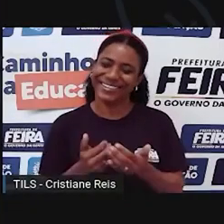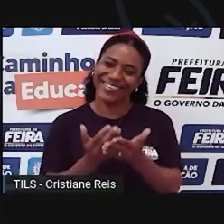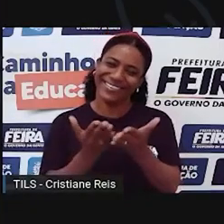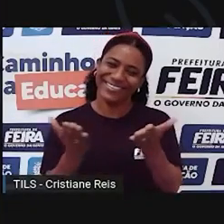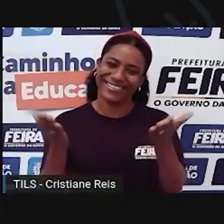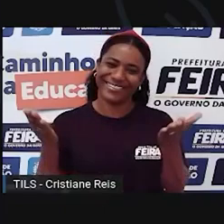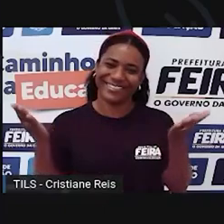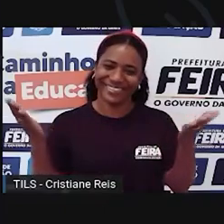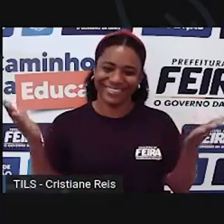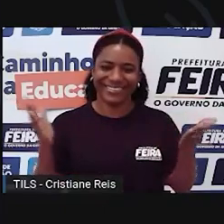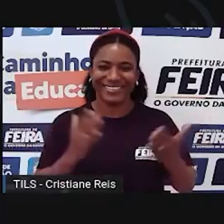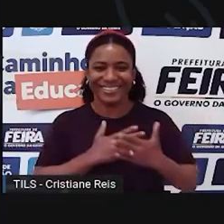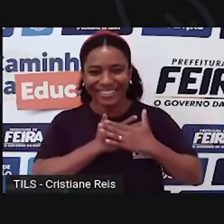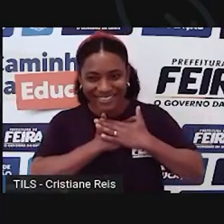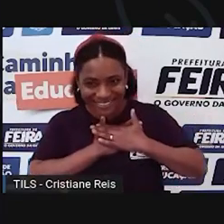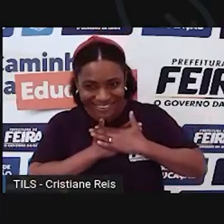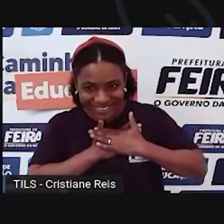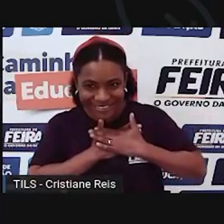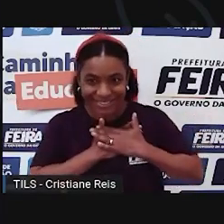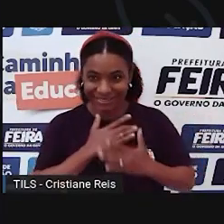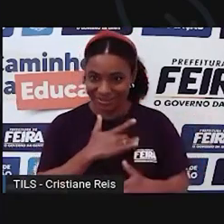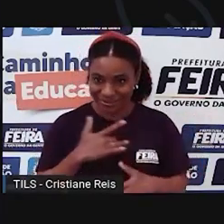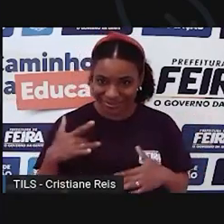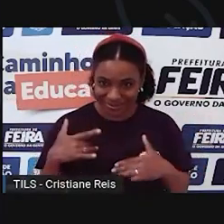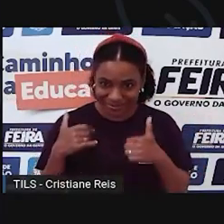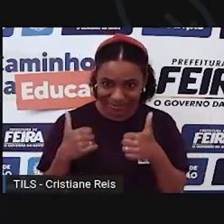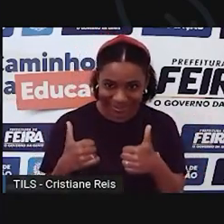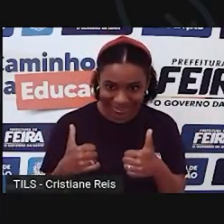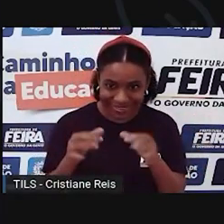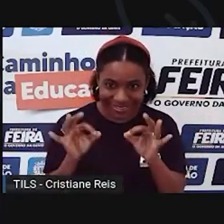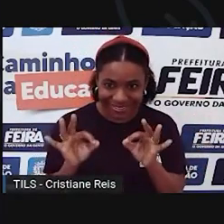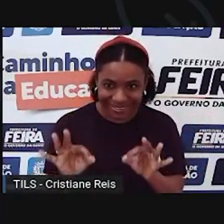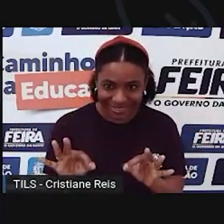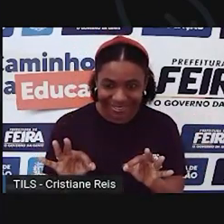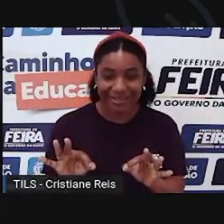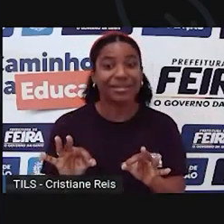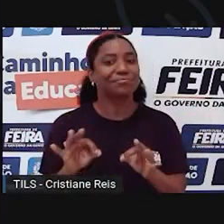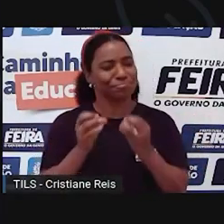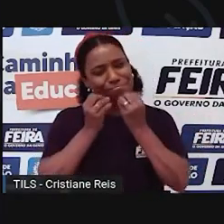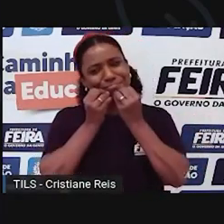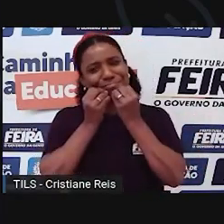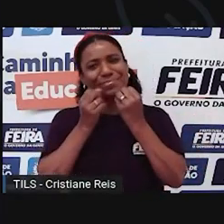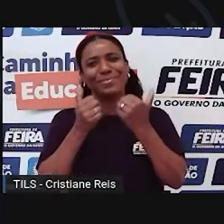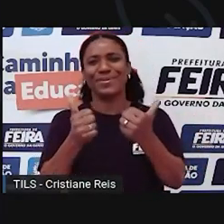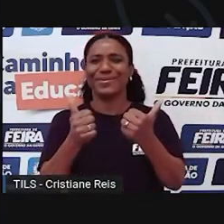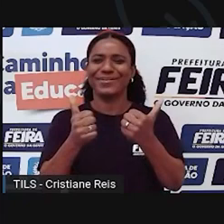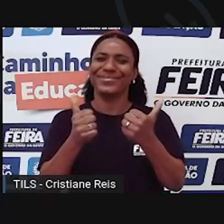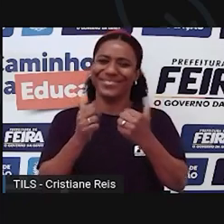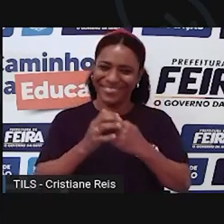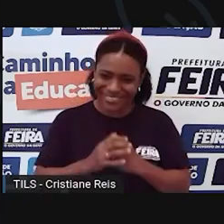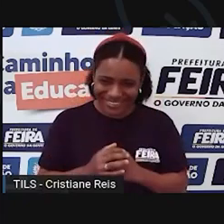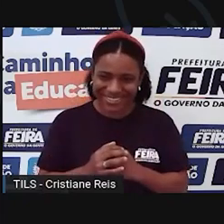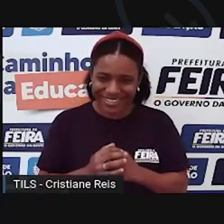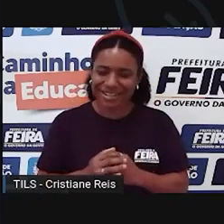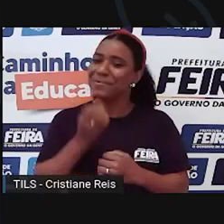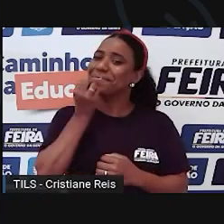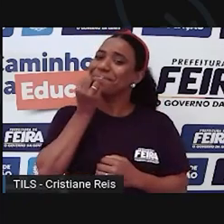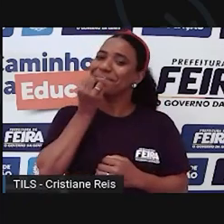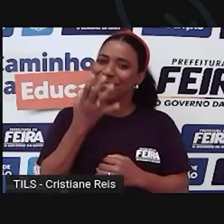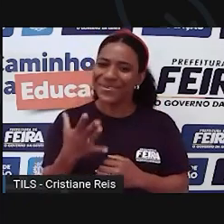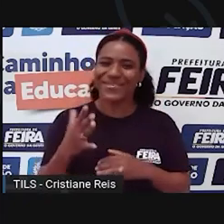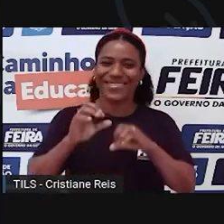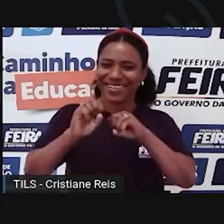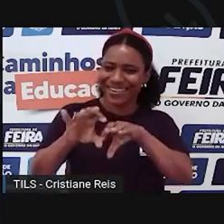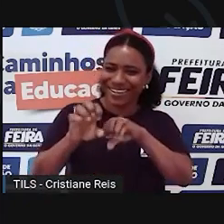Olá, meus amores, tudo certinho com vocês? Comigo está tudo ótimo, graças a Deus. Que bom estar aqui mais uma vez, né?